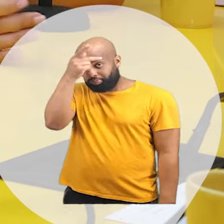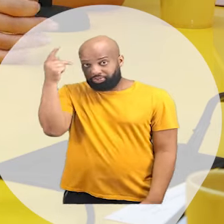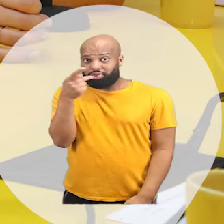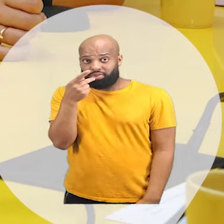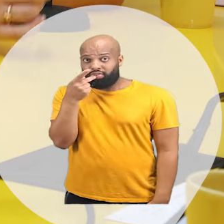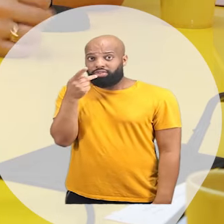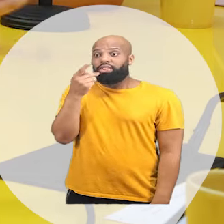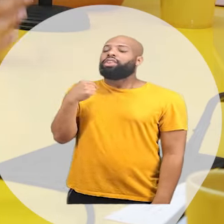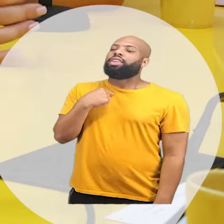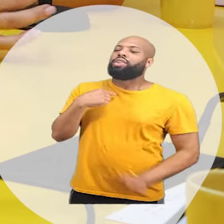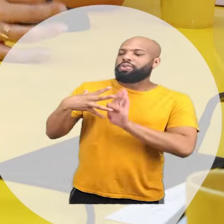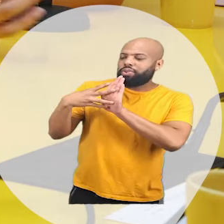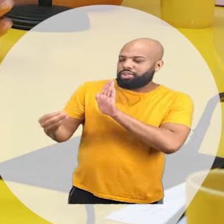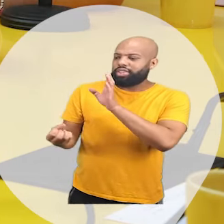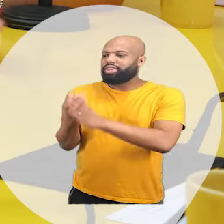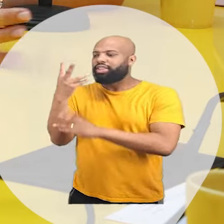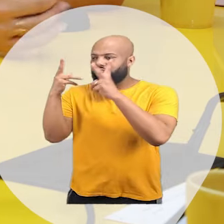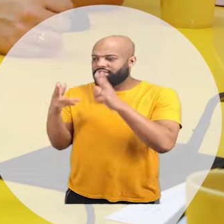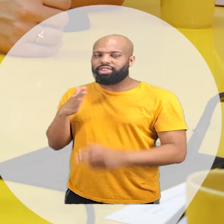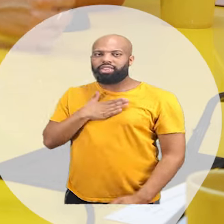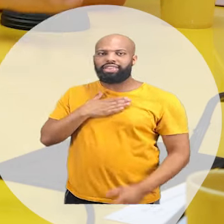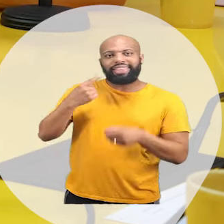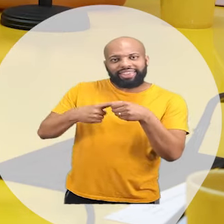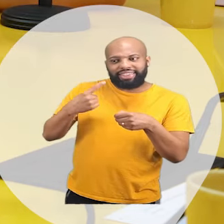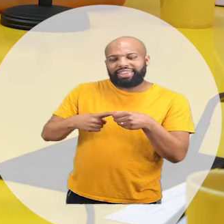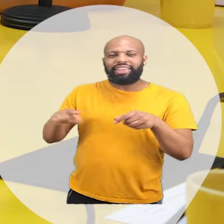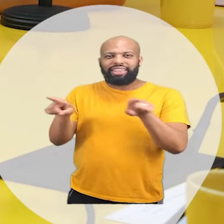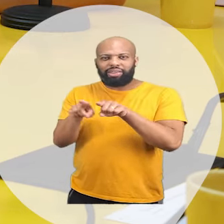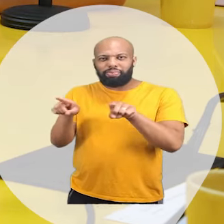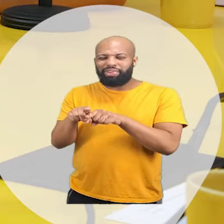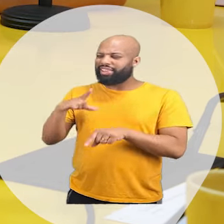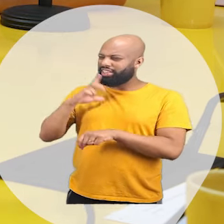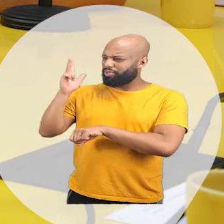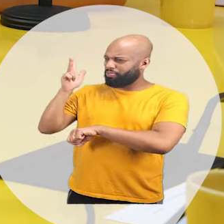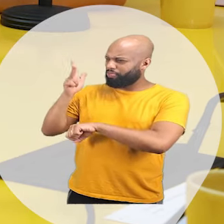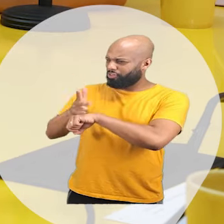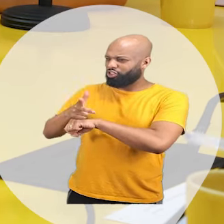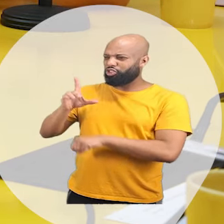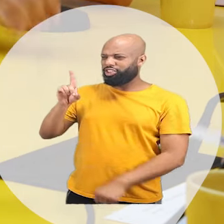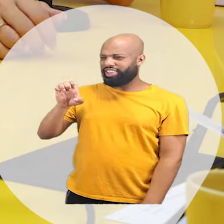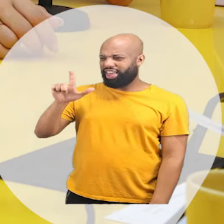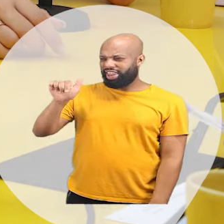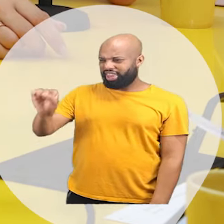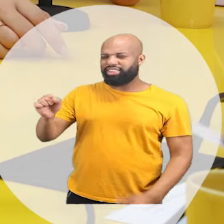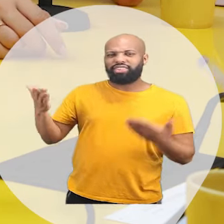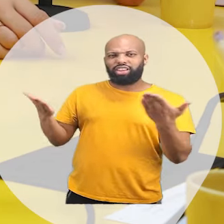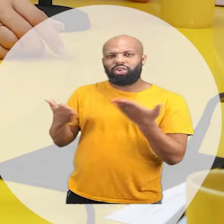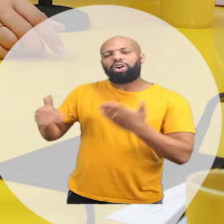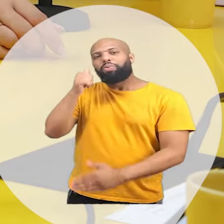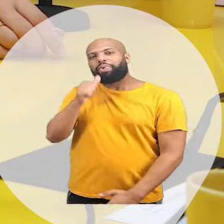pessoas falando inspirei você Criei um igual na minha cidade inclusive até saiu não pode delas esses dias